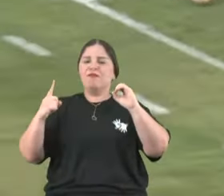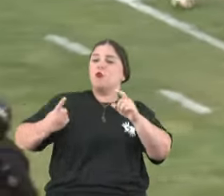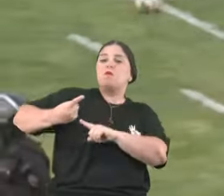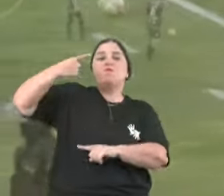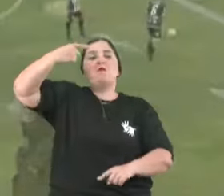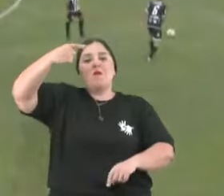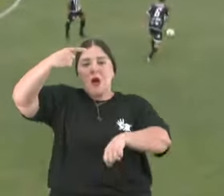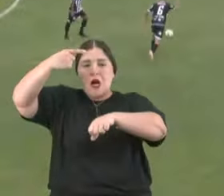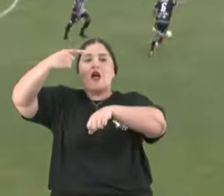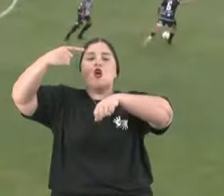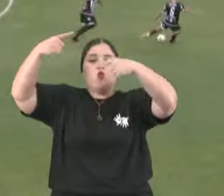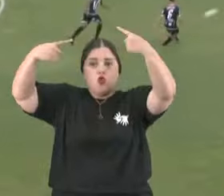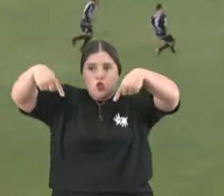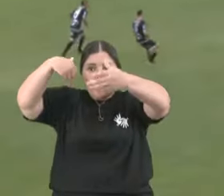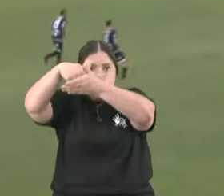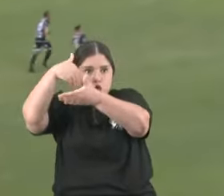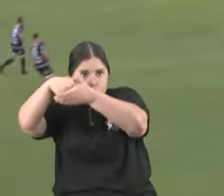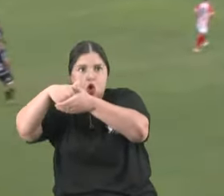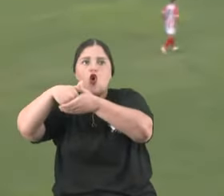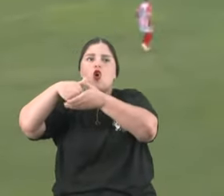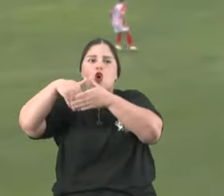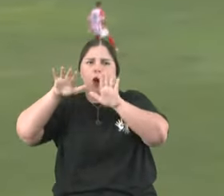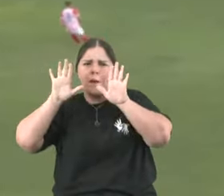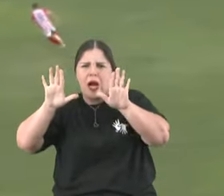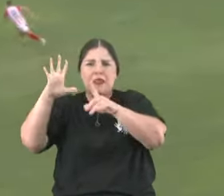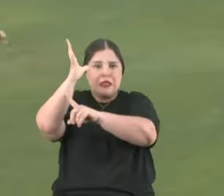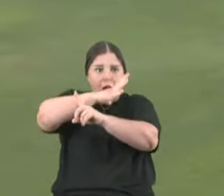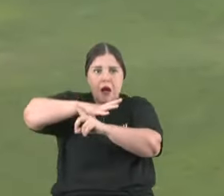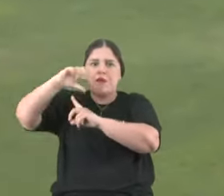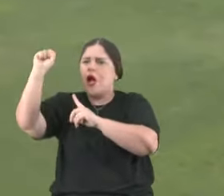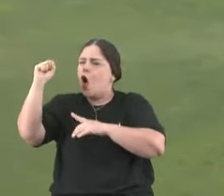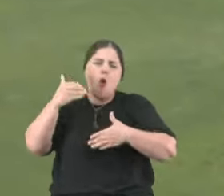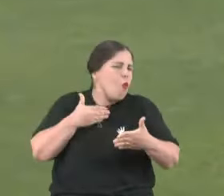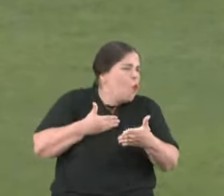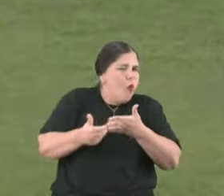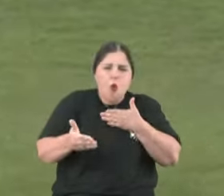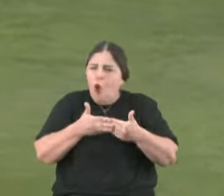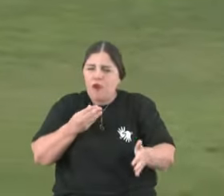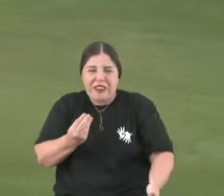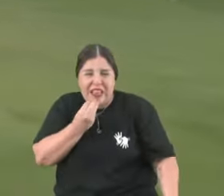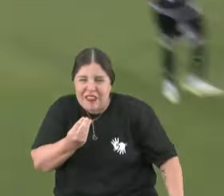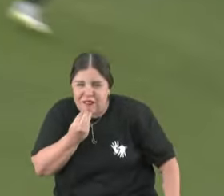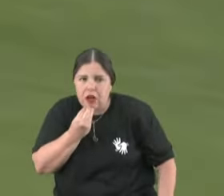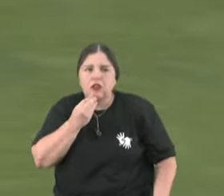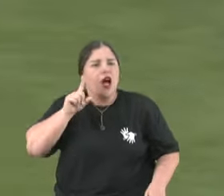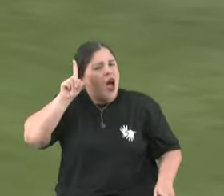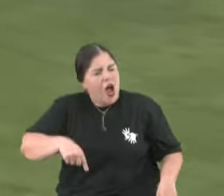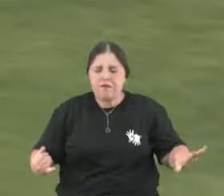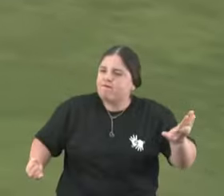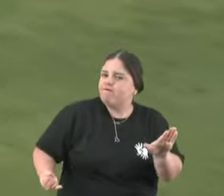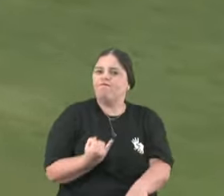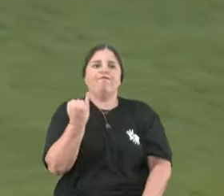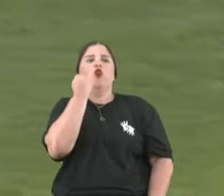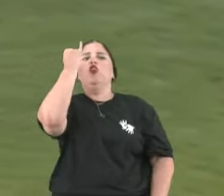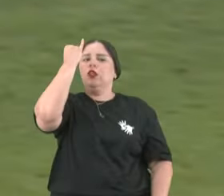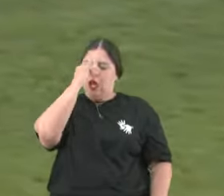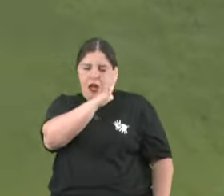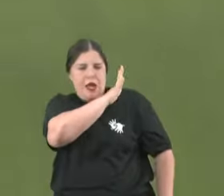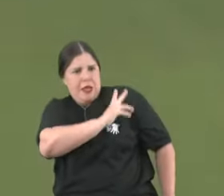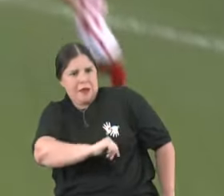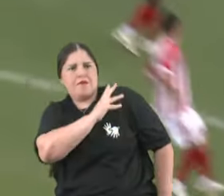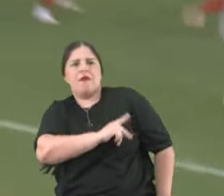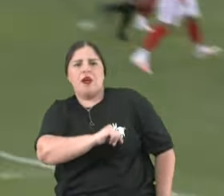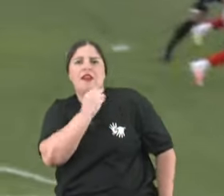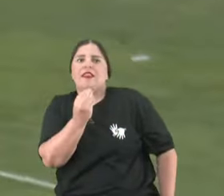ou numa decisão de título, Henrique, qualquer vantagem é muito importante. CRB tem, eu não diria uma vantagem,